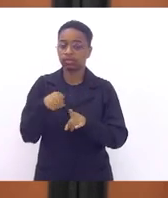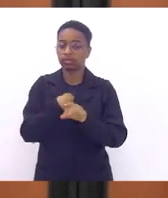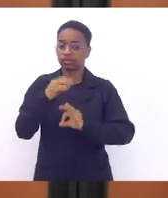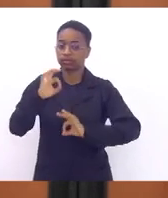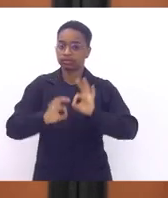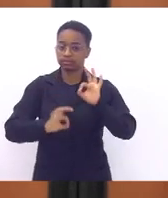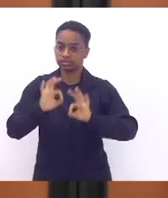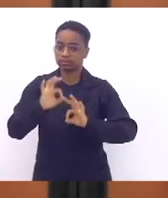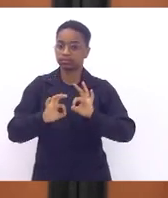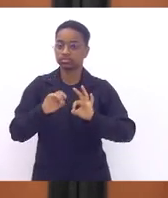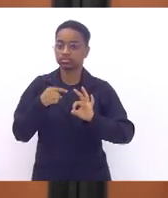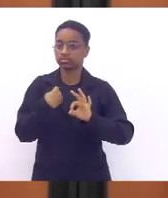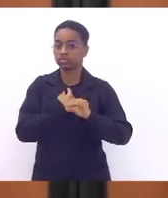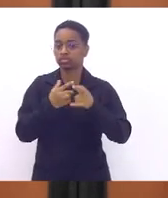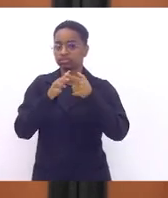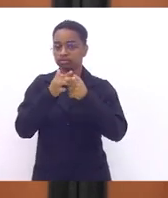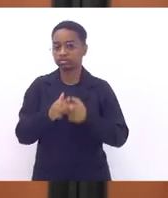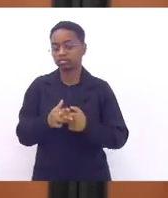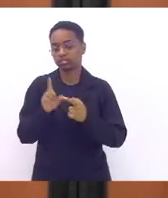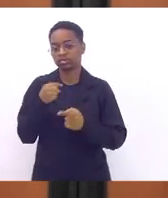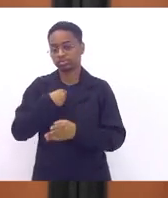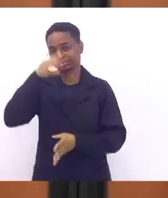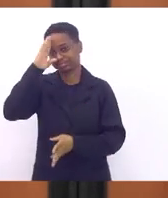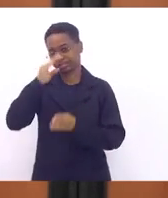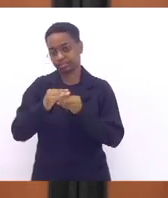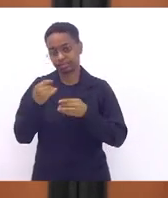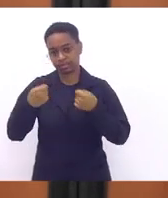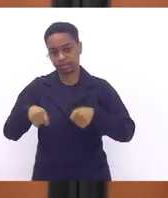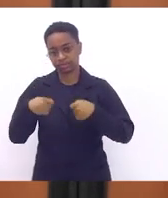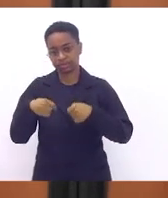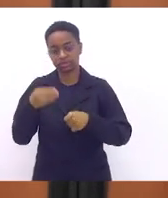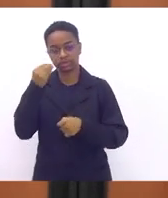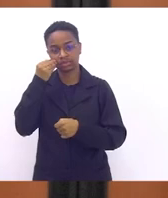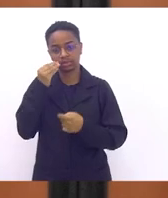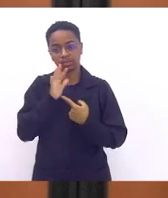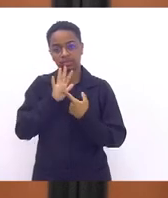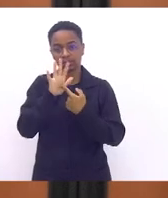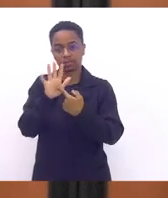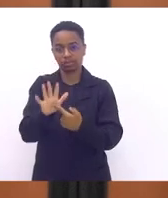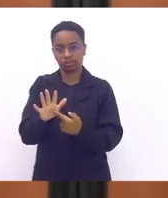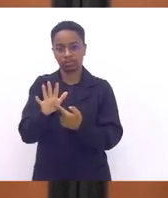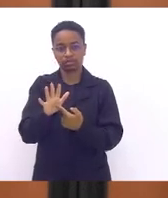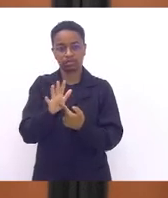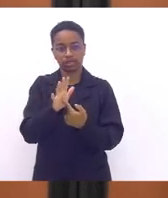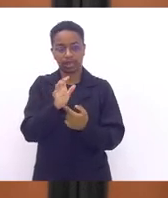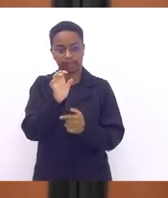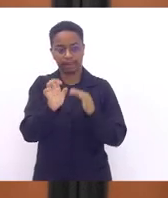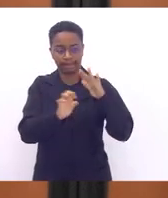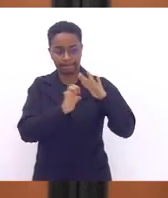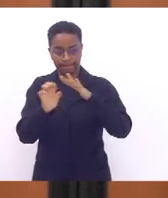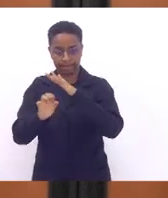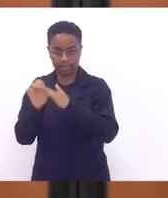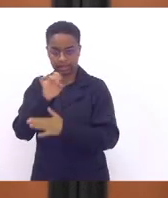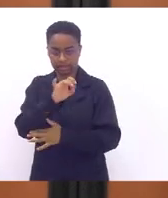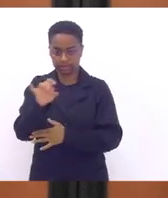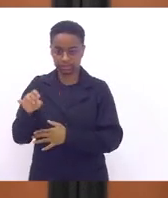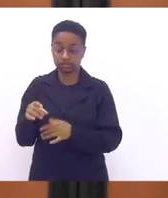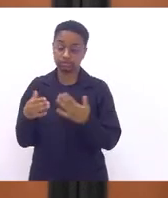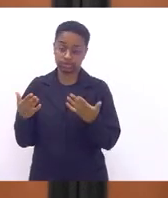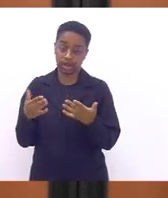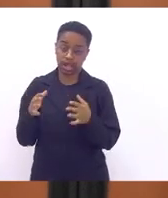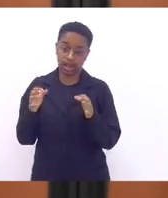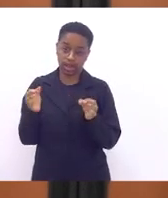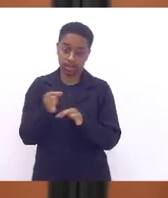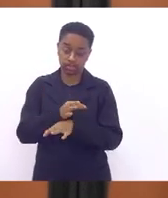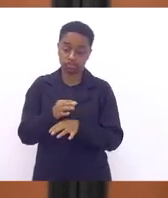acertos que a gente entendeu que eram necessários, né, para facilitar a apresentação das empresas. E, então, é isso.